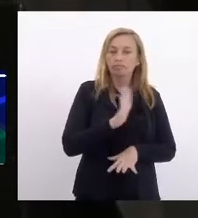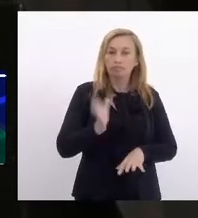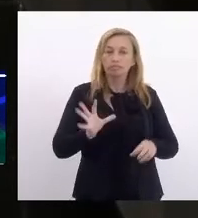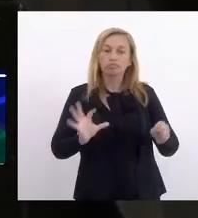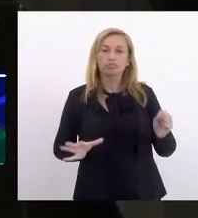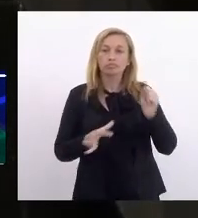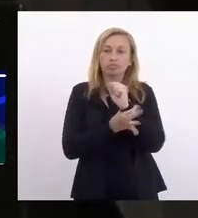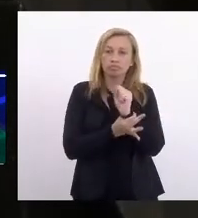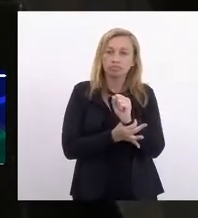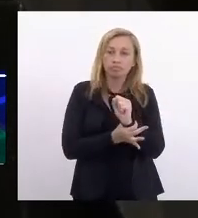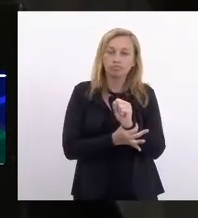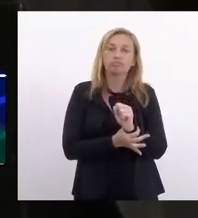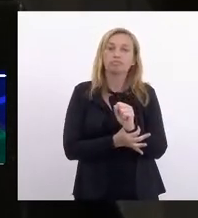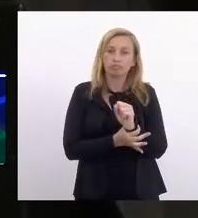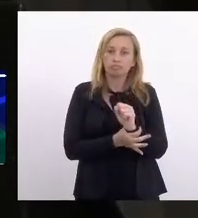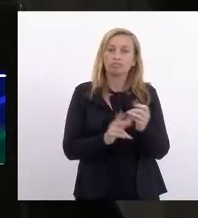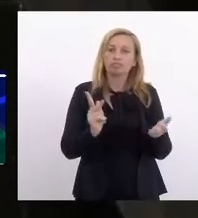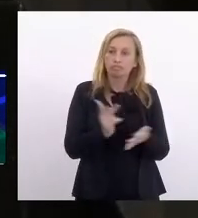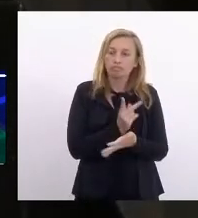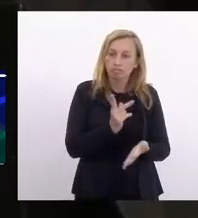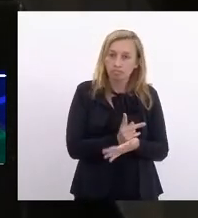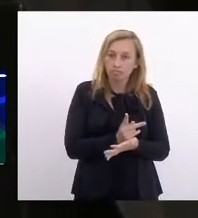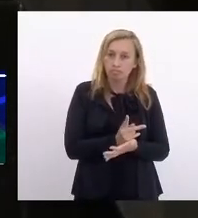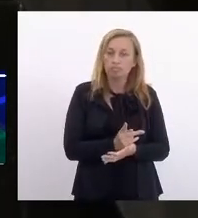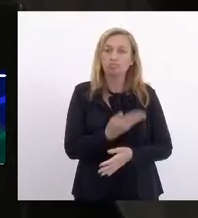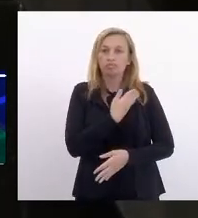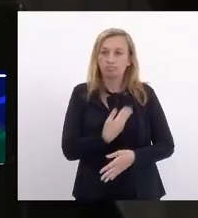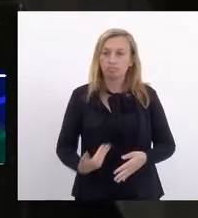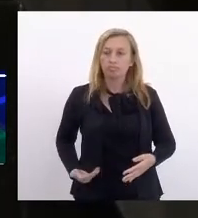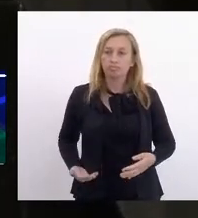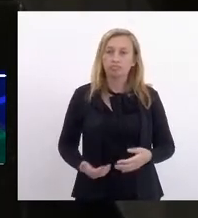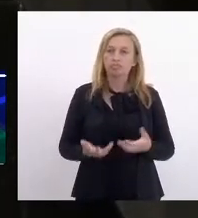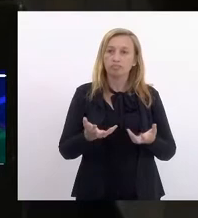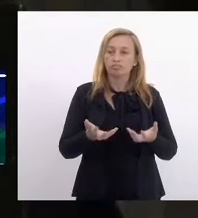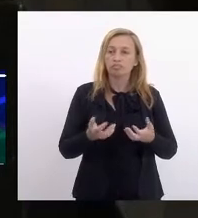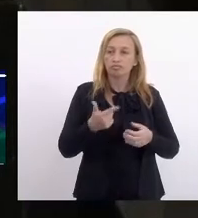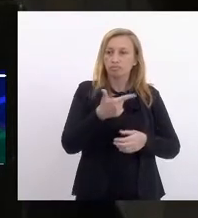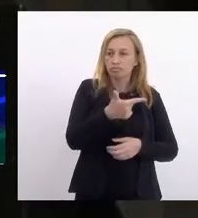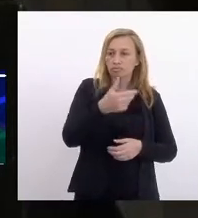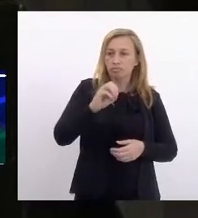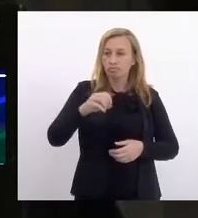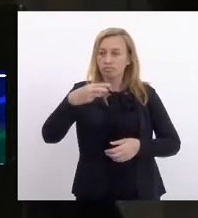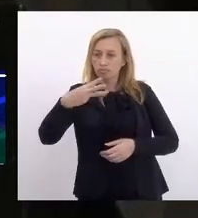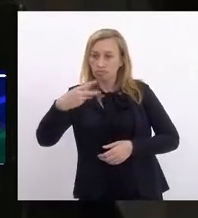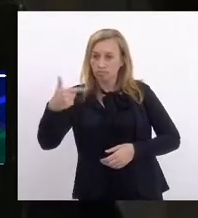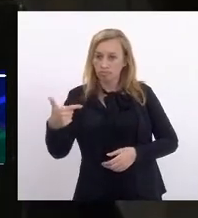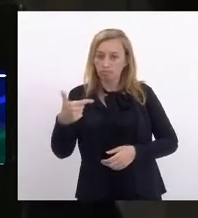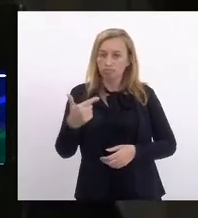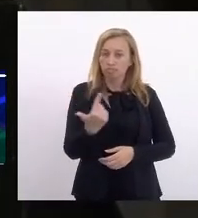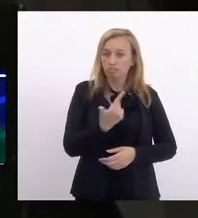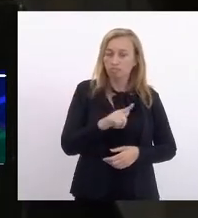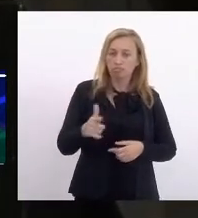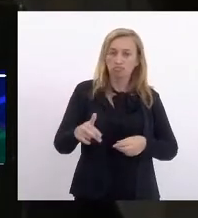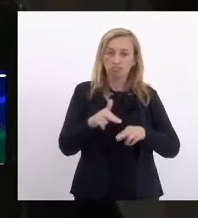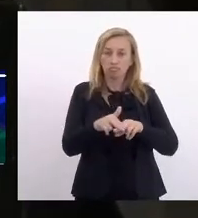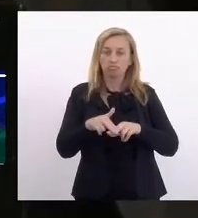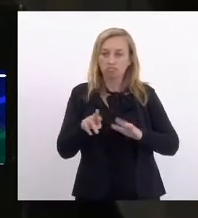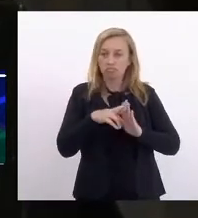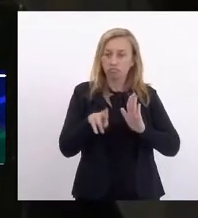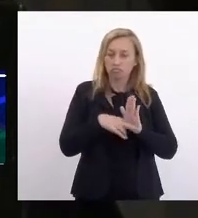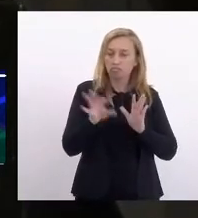protegido e é um desplante, é um descaramento do governo querer estender para 2032 sem fundamento, sem argumentação,